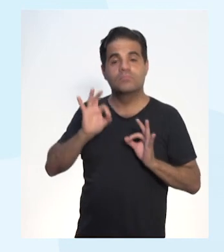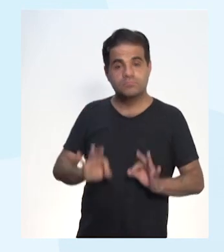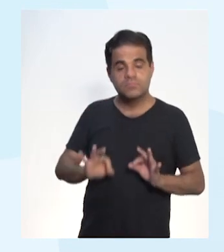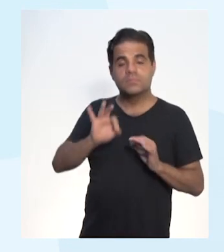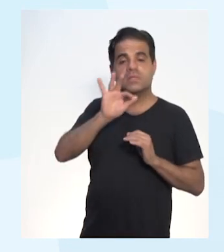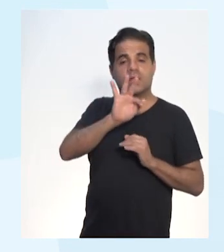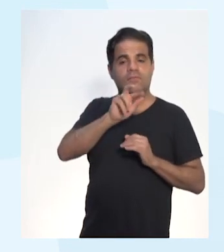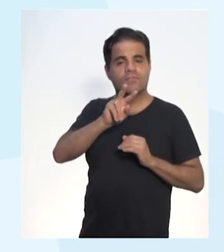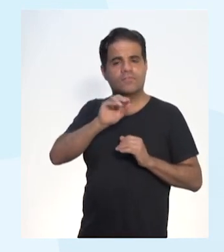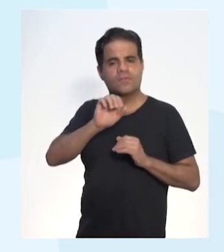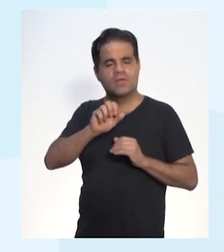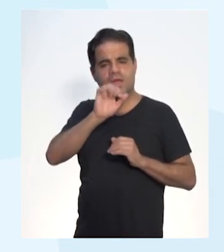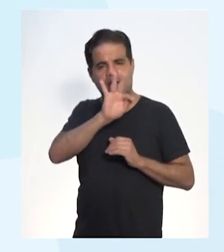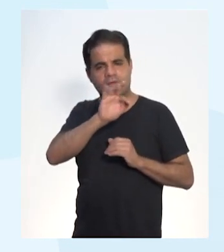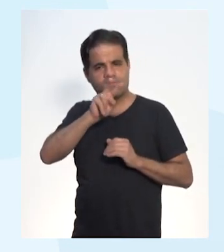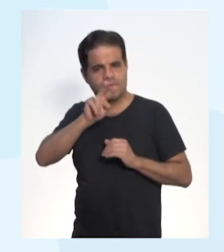FBV.